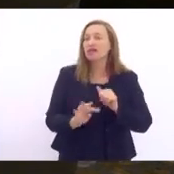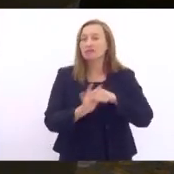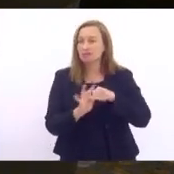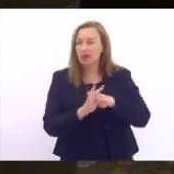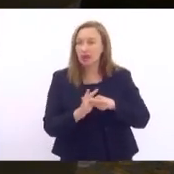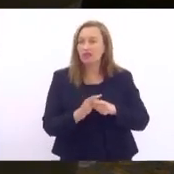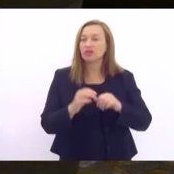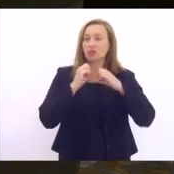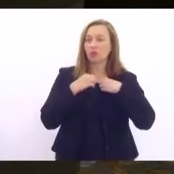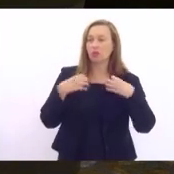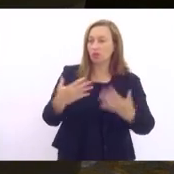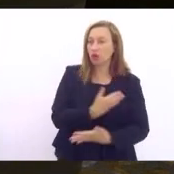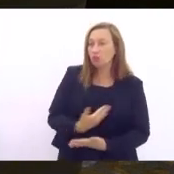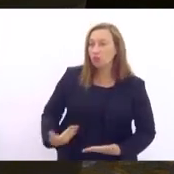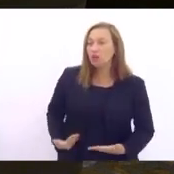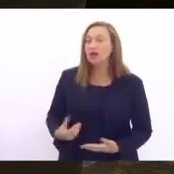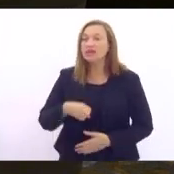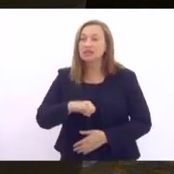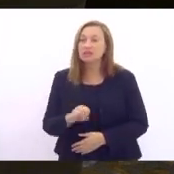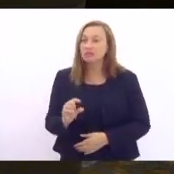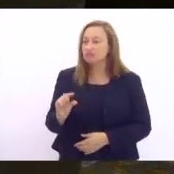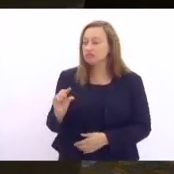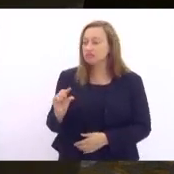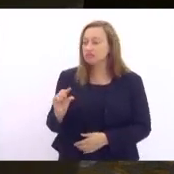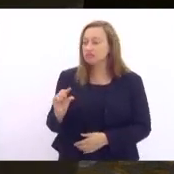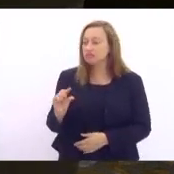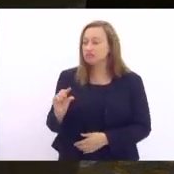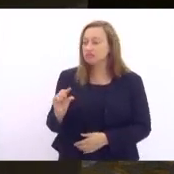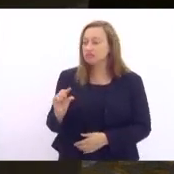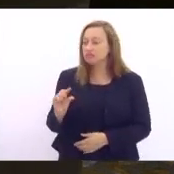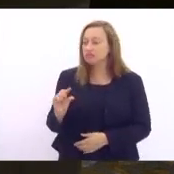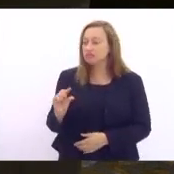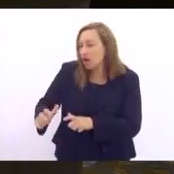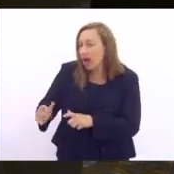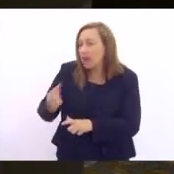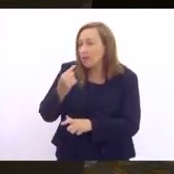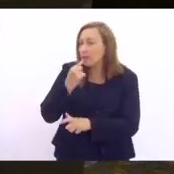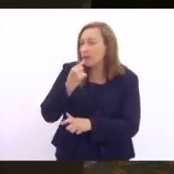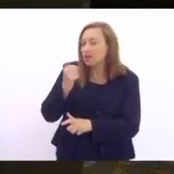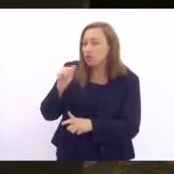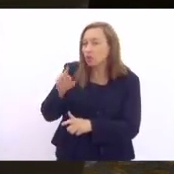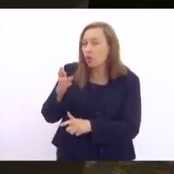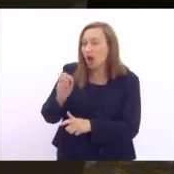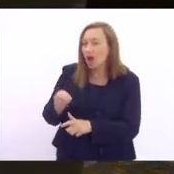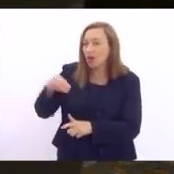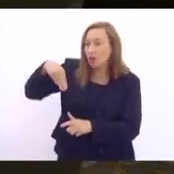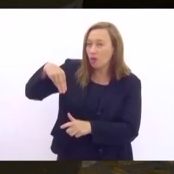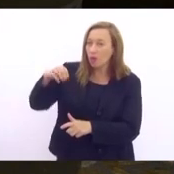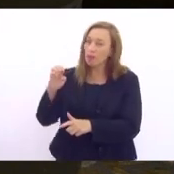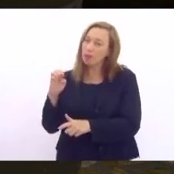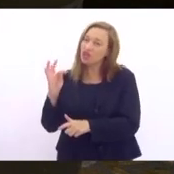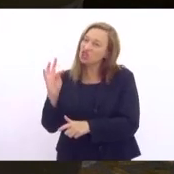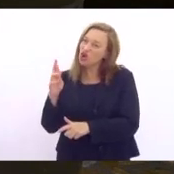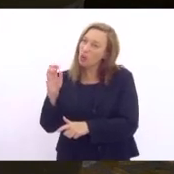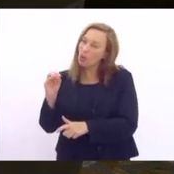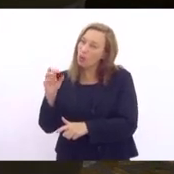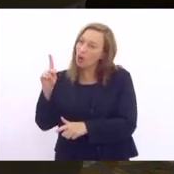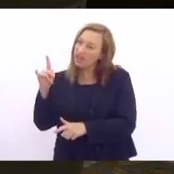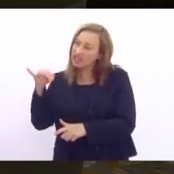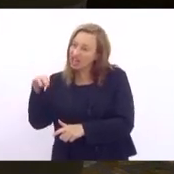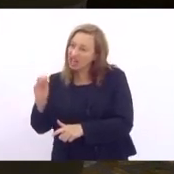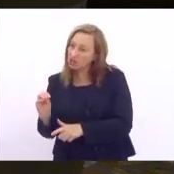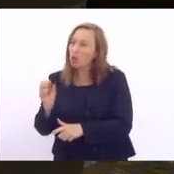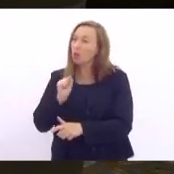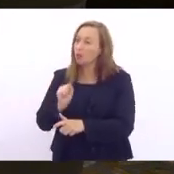pequena faixa perto do arco metropolitano... As margens do arco. ...puder ser utilizada, em compensação, outra